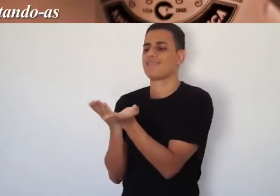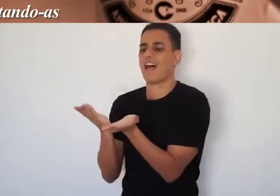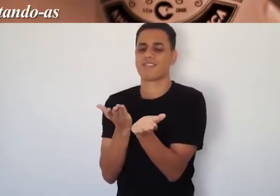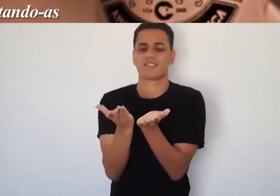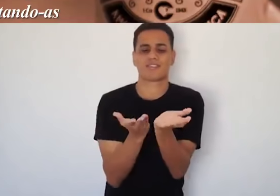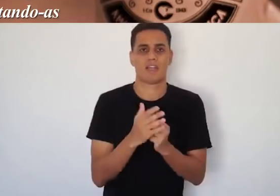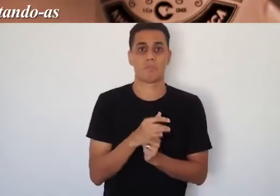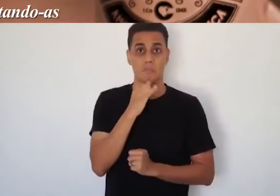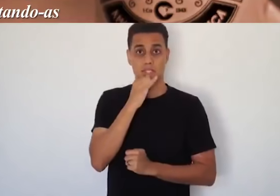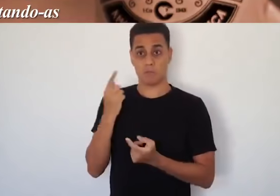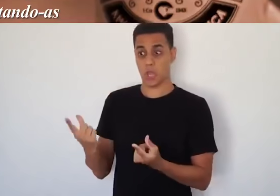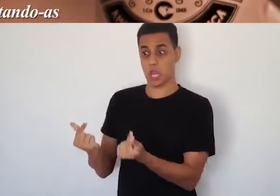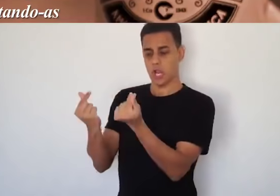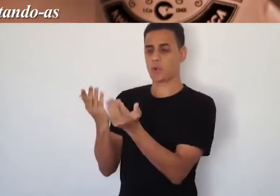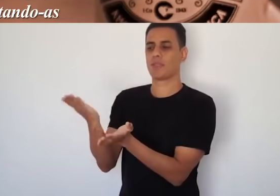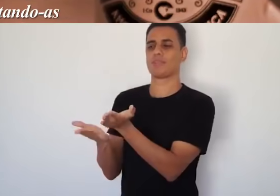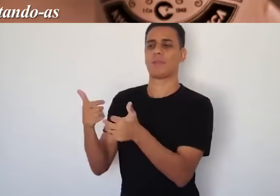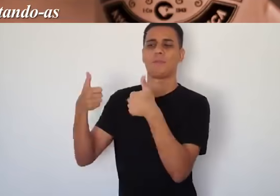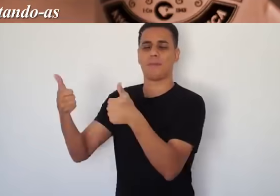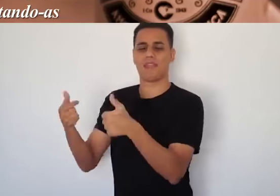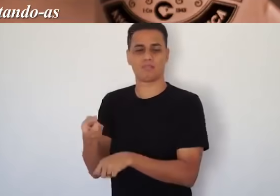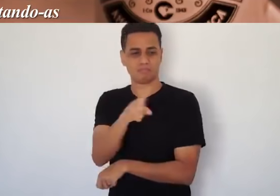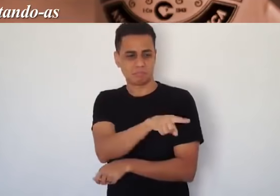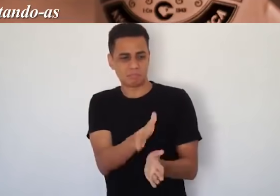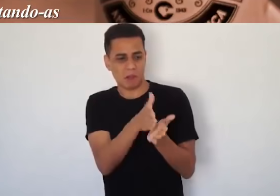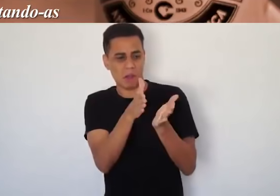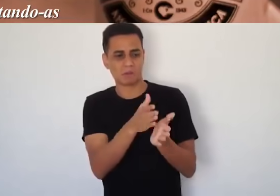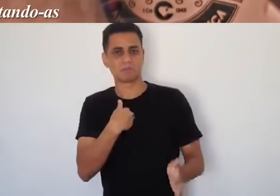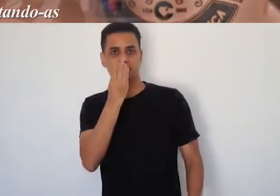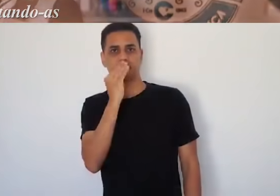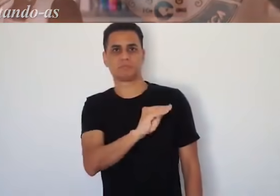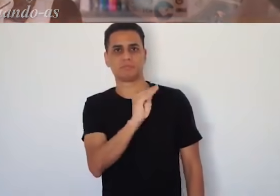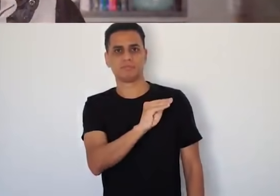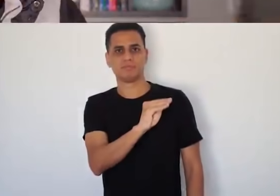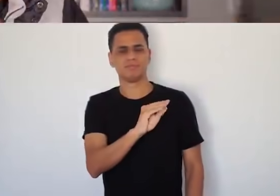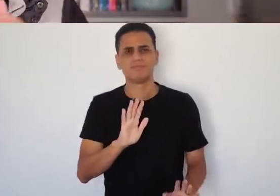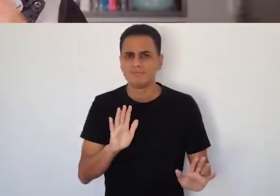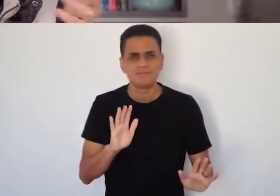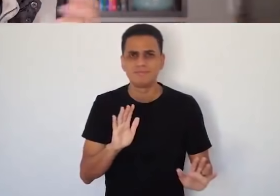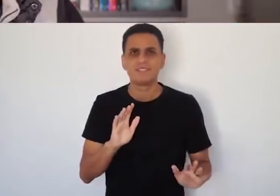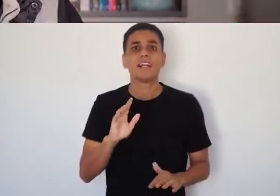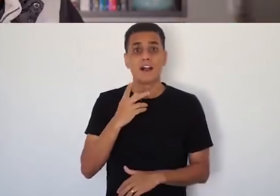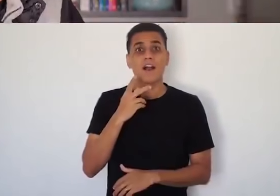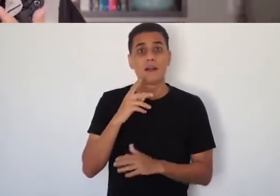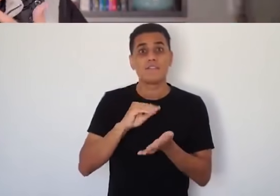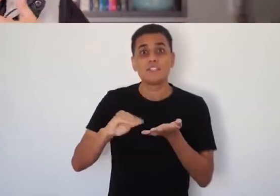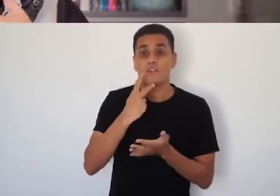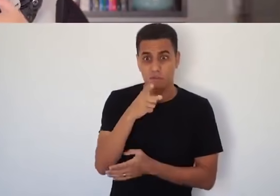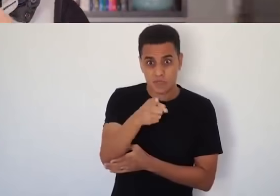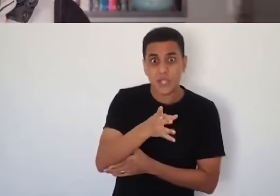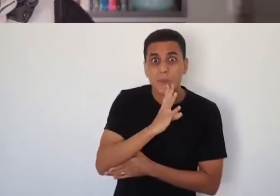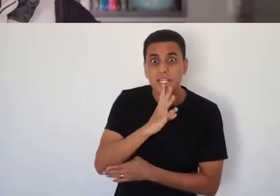com parcialidade. E aí o texto aqui ele vai falar, por exemplo, se chegar numa reunião da sinagoga ou nas nossas igrejas, alguém com